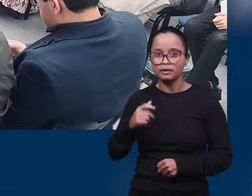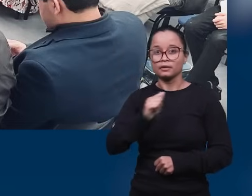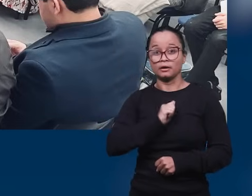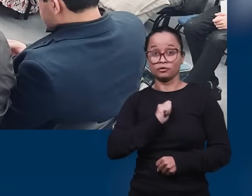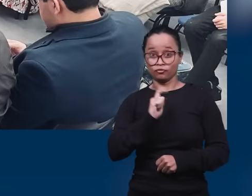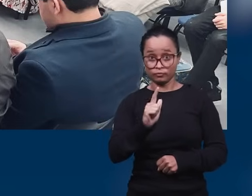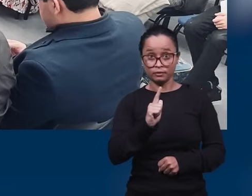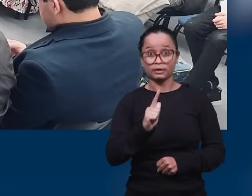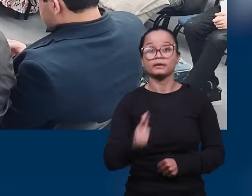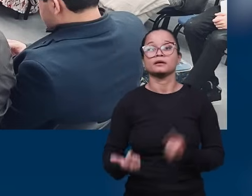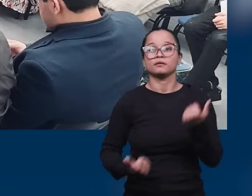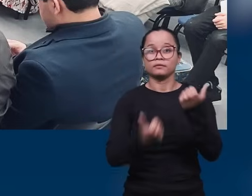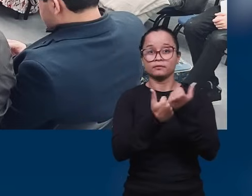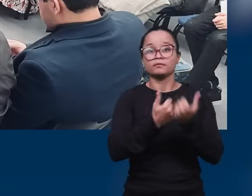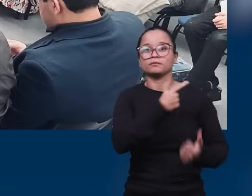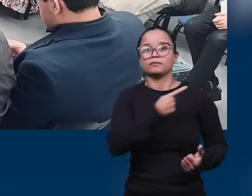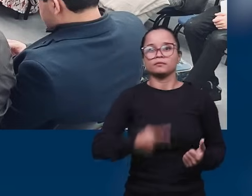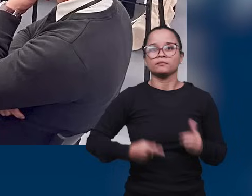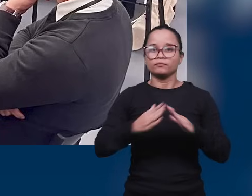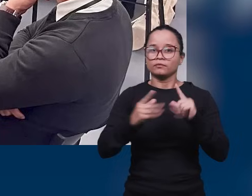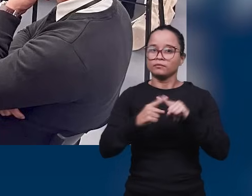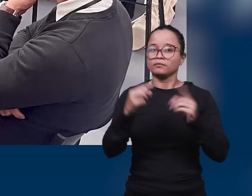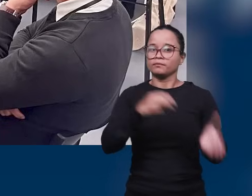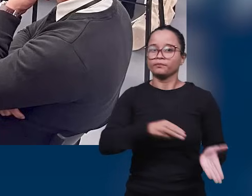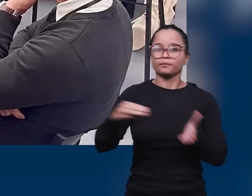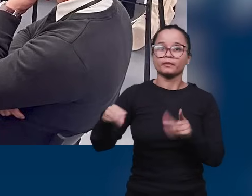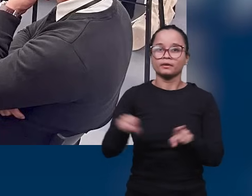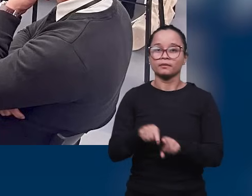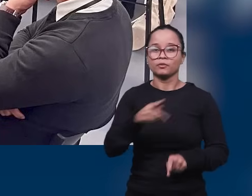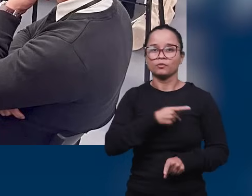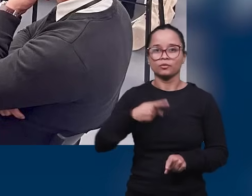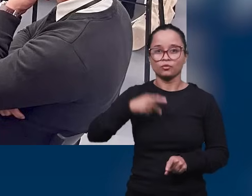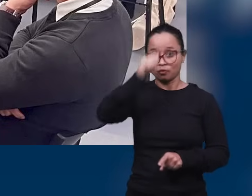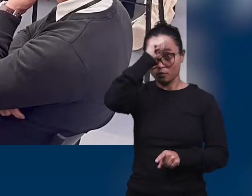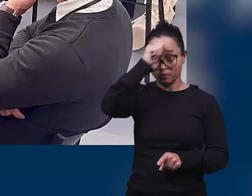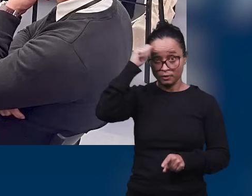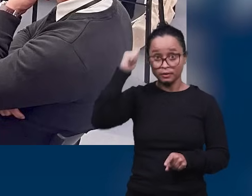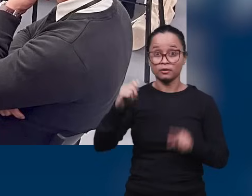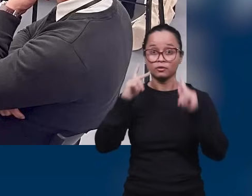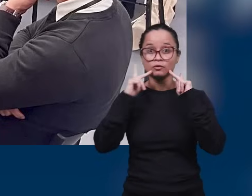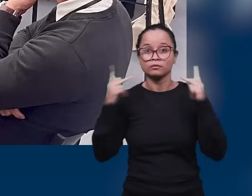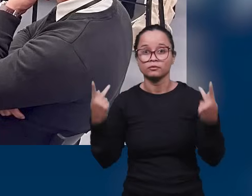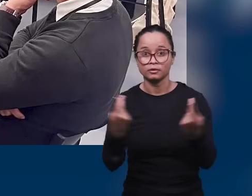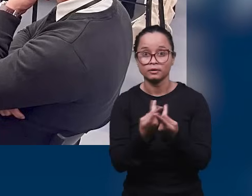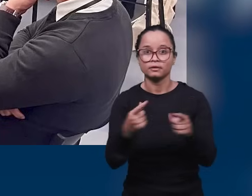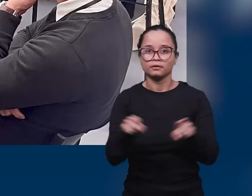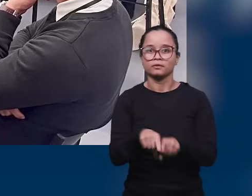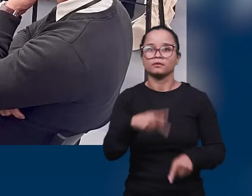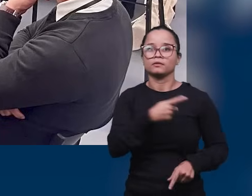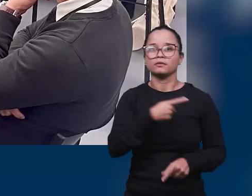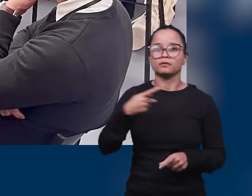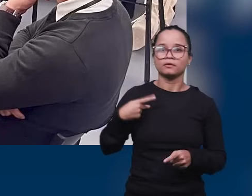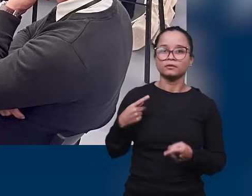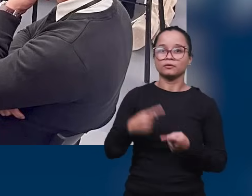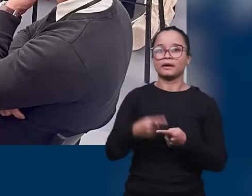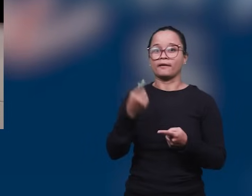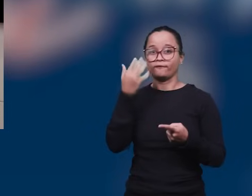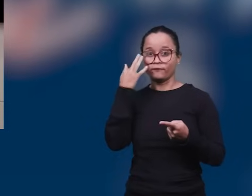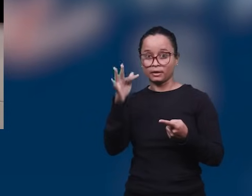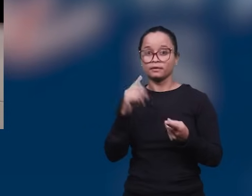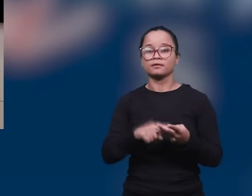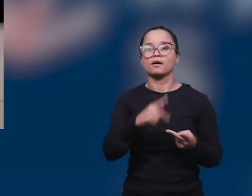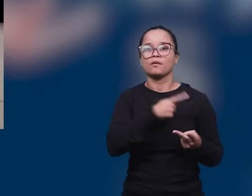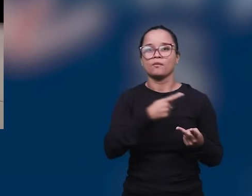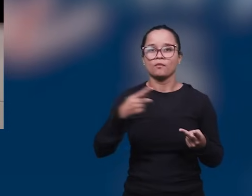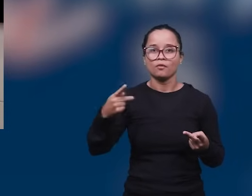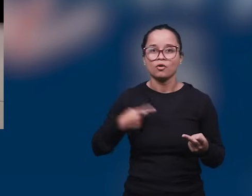Alexandre Gueiros, vice-presidente da Igreja Cristã Maranata, o pastor Amado Loureiro do Conselho Presbiteral e os pastores Simar Pereira